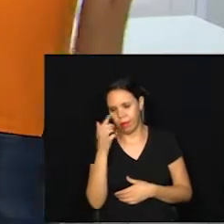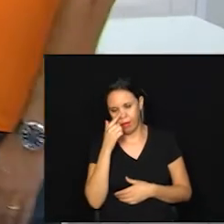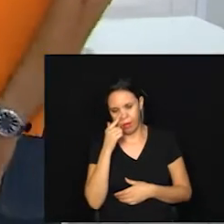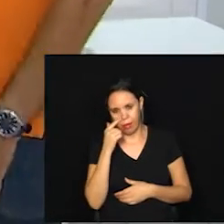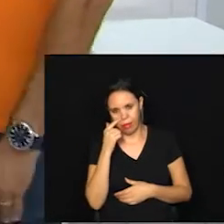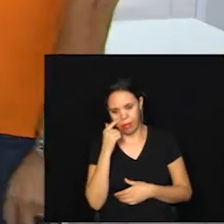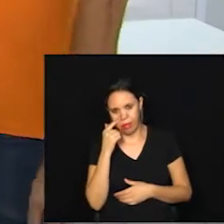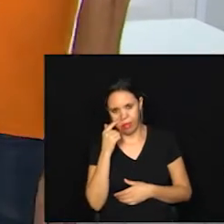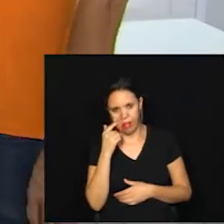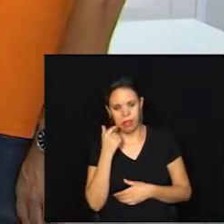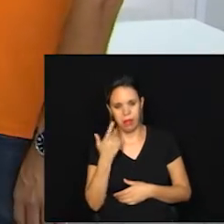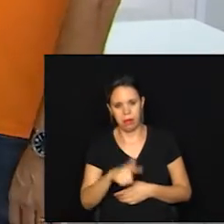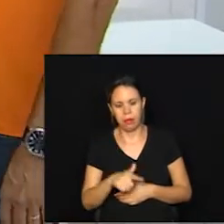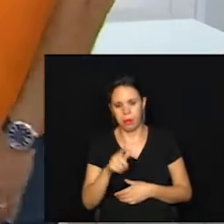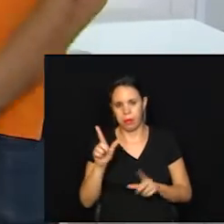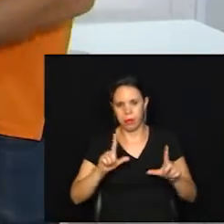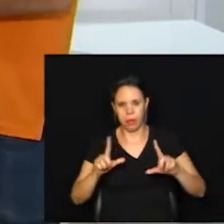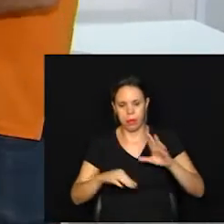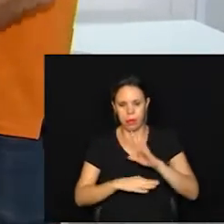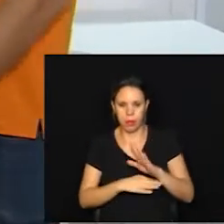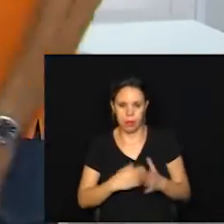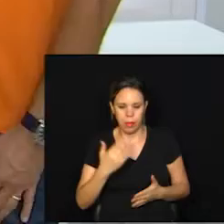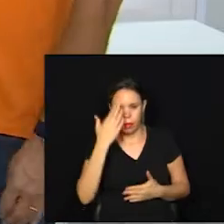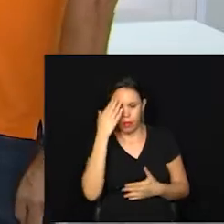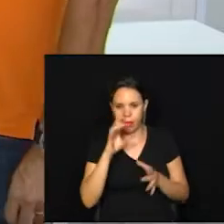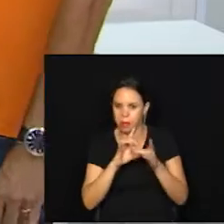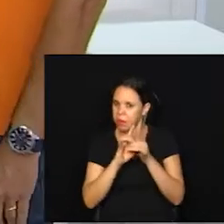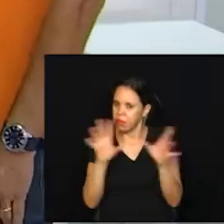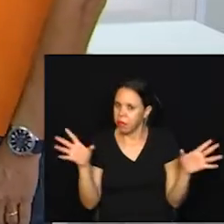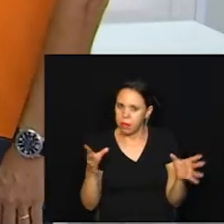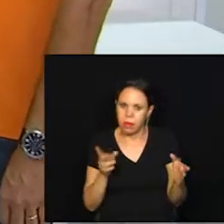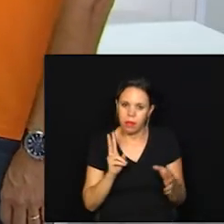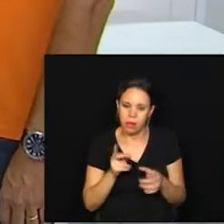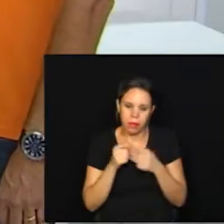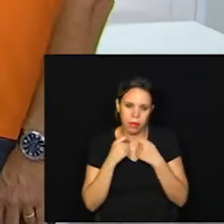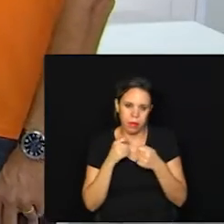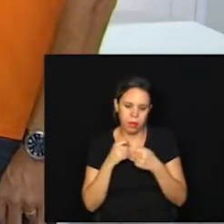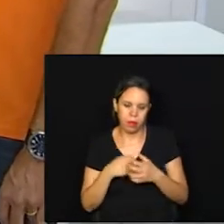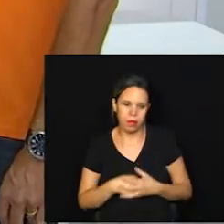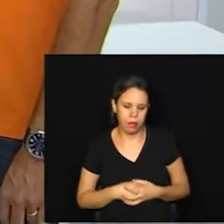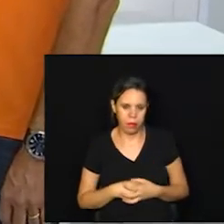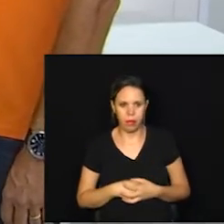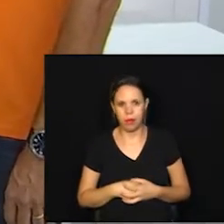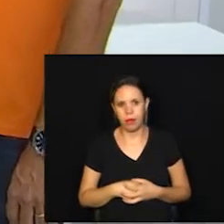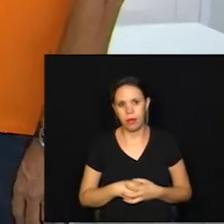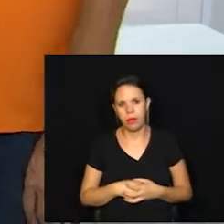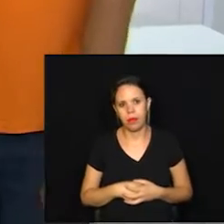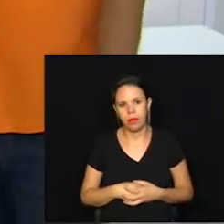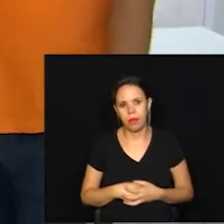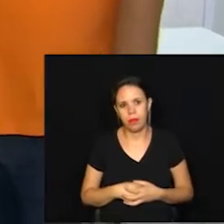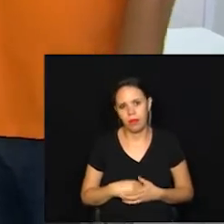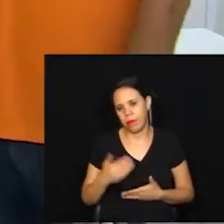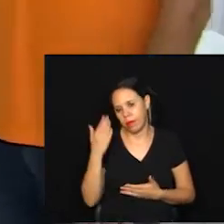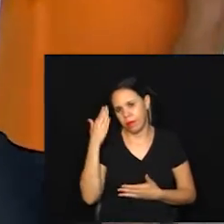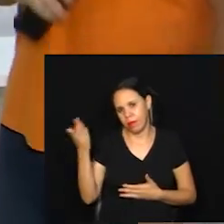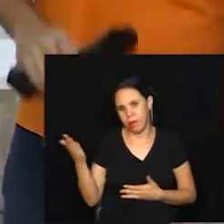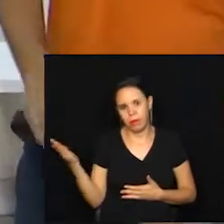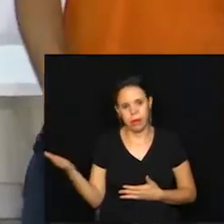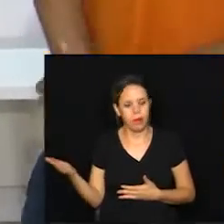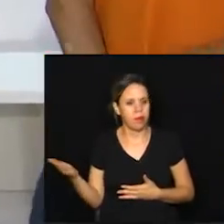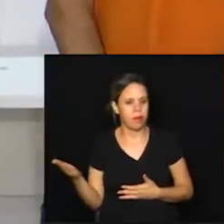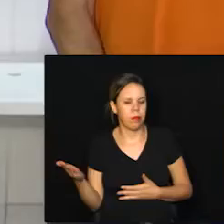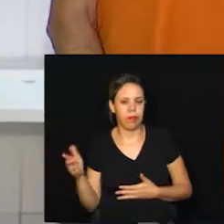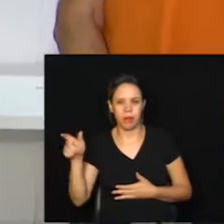o meu agradecimento mais uma vez à TV Câmara aqui e nos colocamos à disposição aí sempre que precisarem. É isso. Muito obrigado então ao